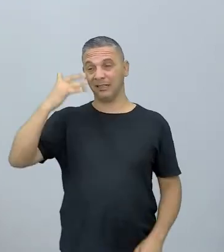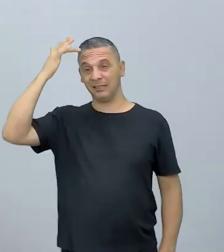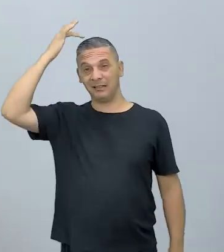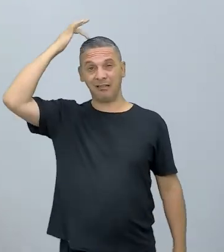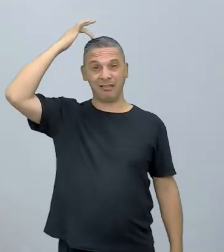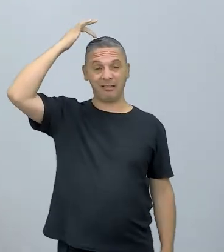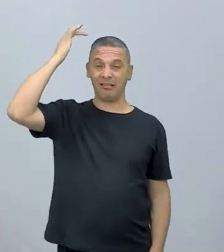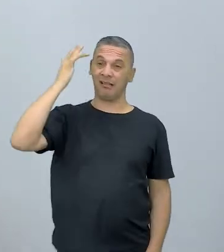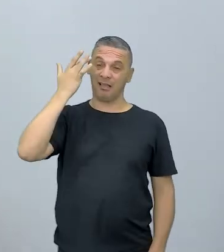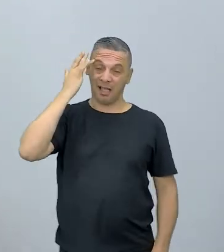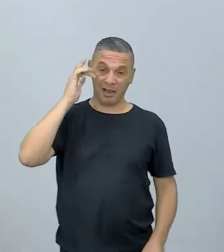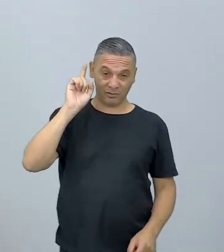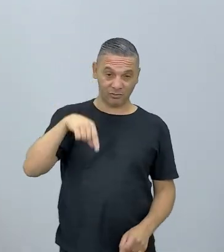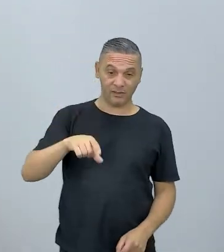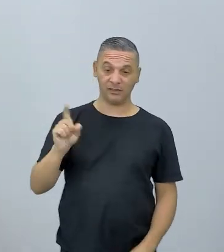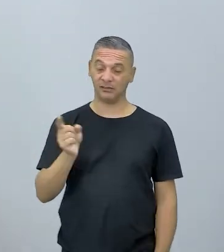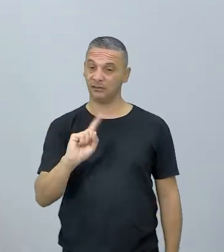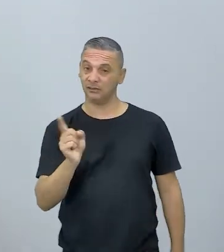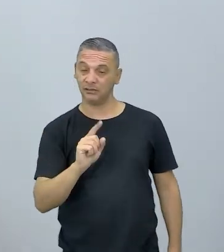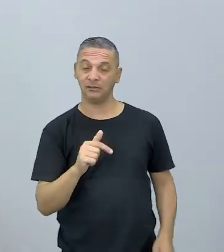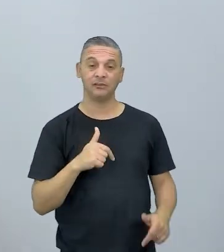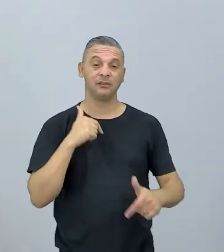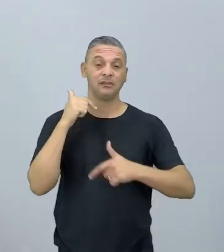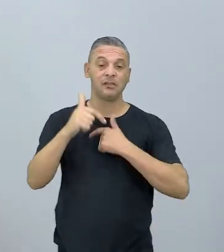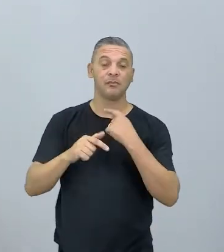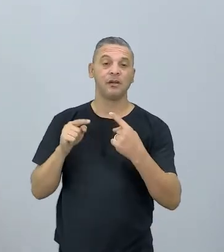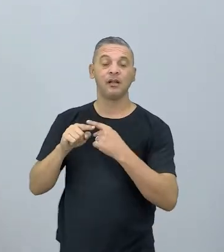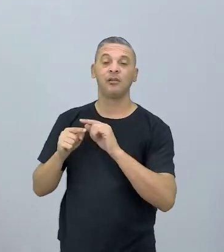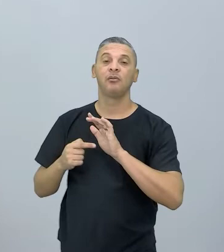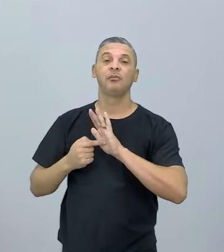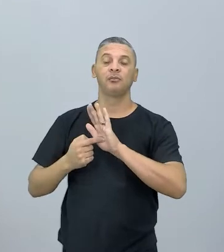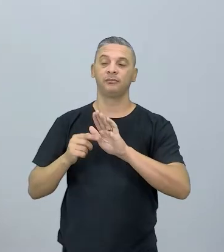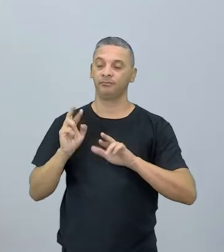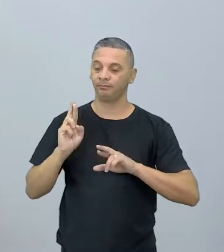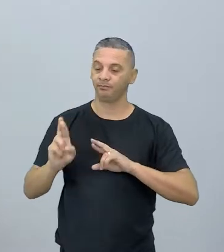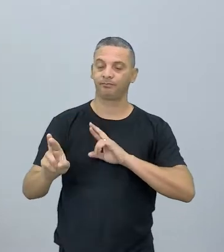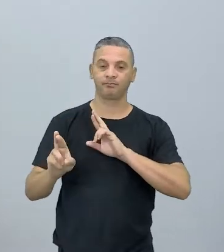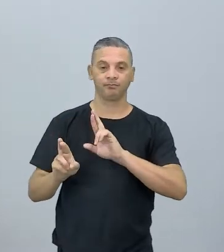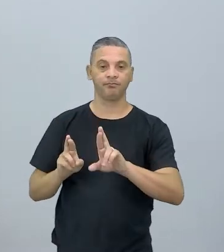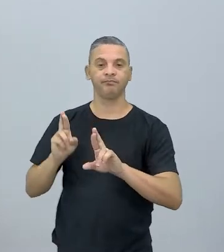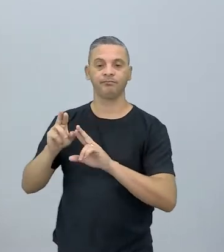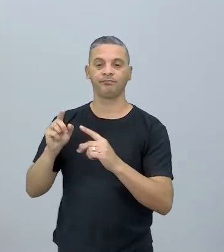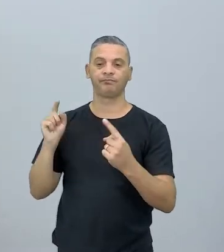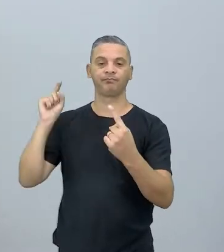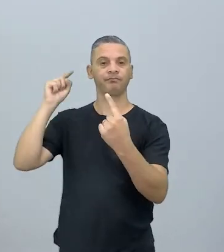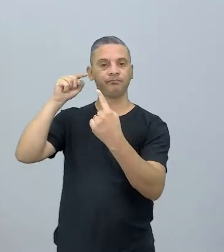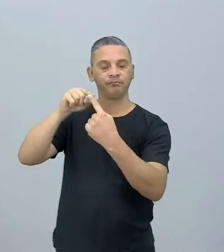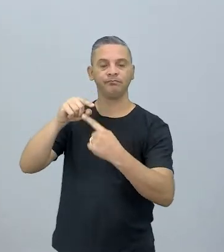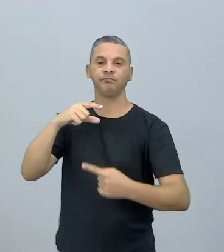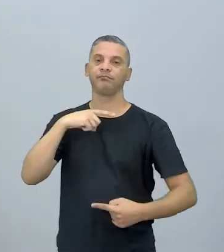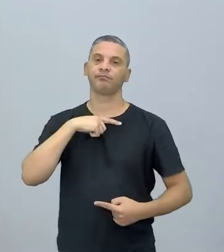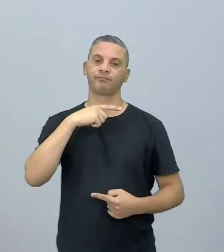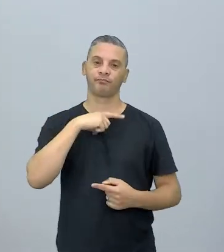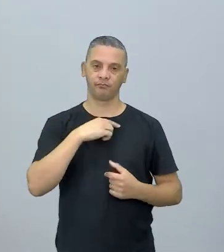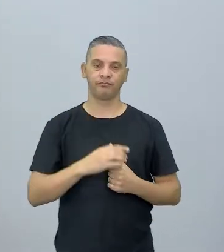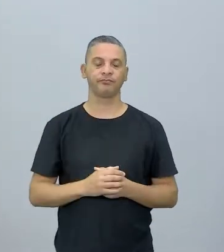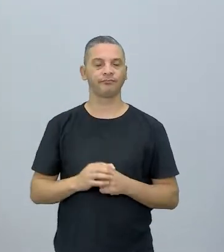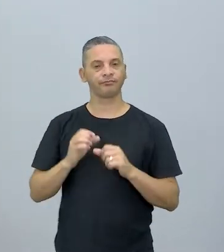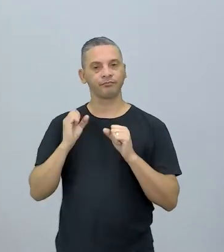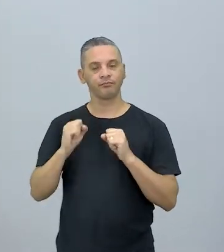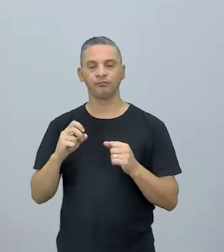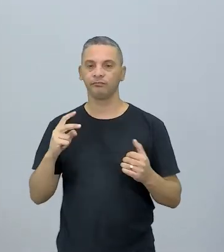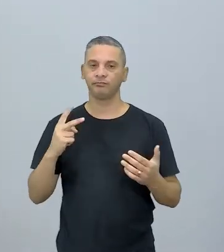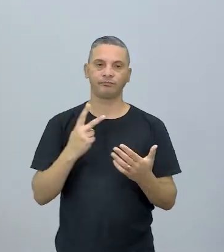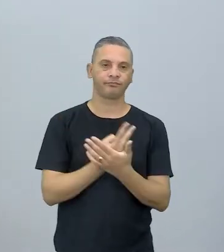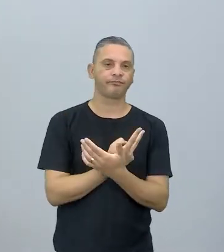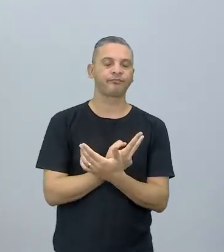né? Esses trabalhos eles evidenciam respostas que são objetivas, né? Que podem